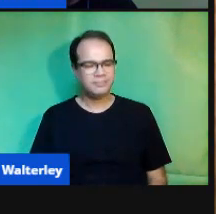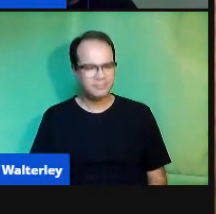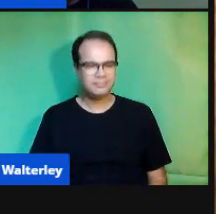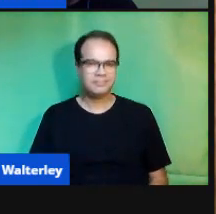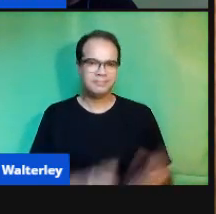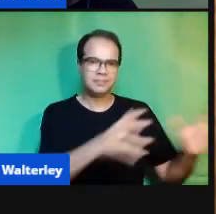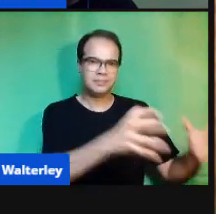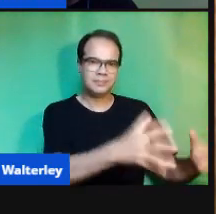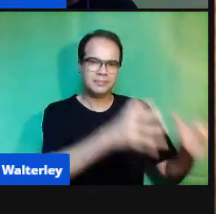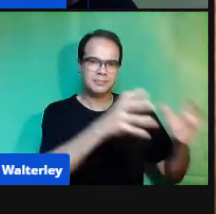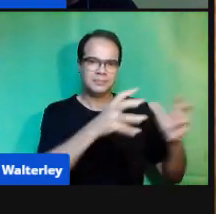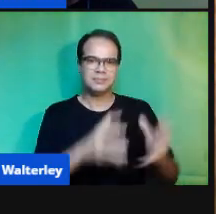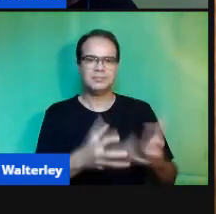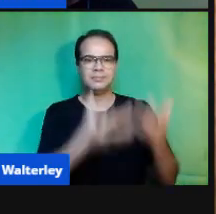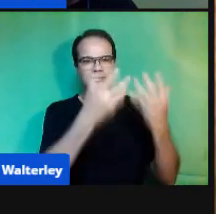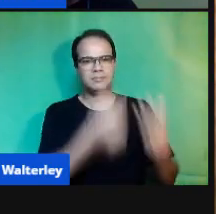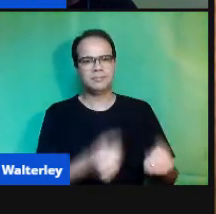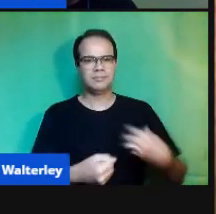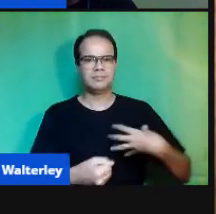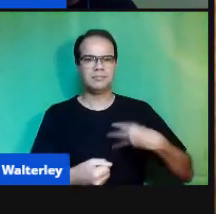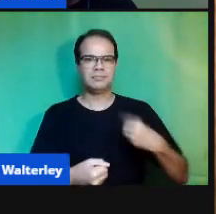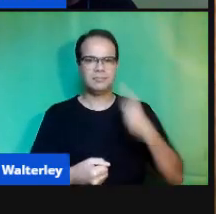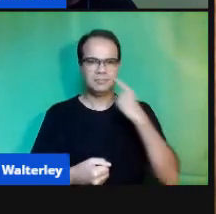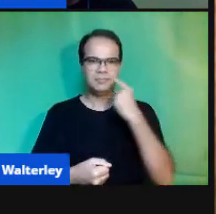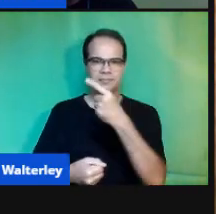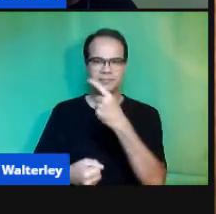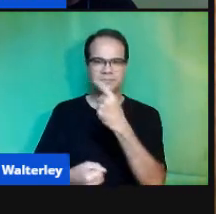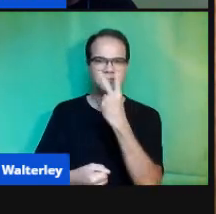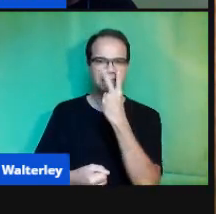Talvez por isso, a dureza no olhar que confronta a câmera.